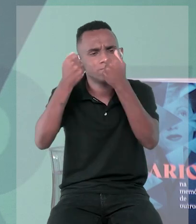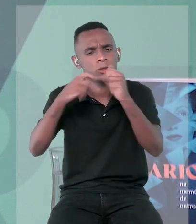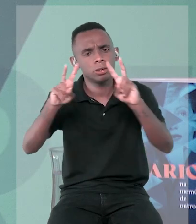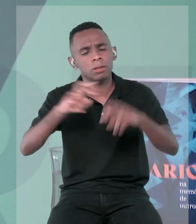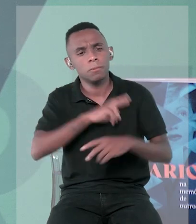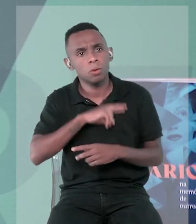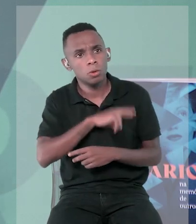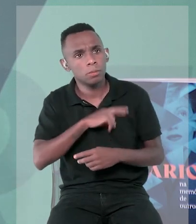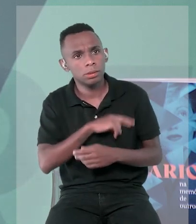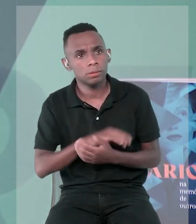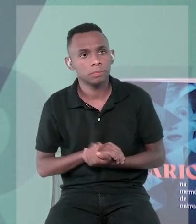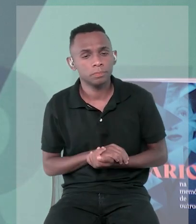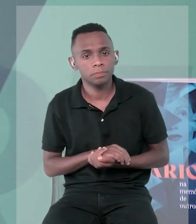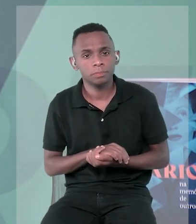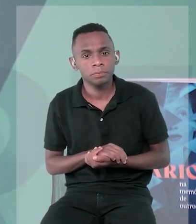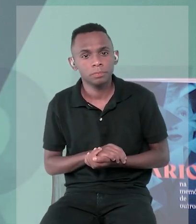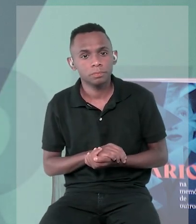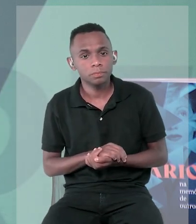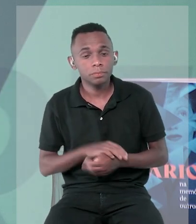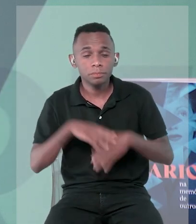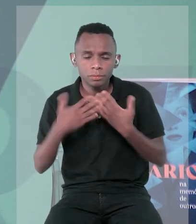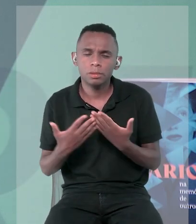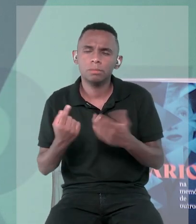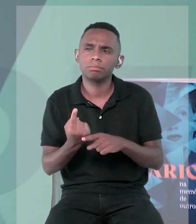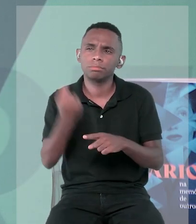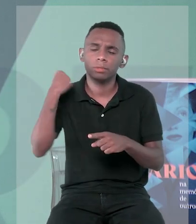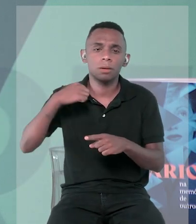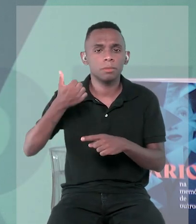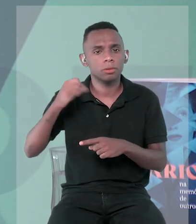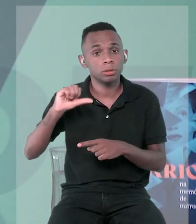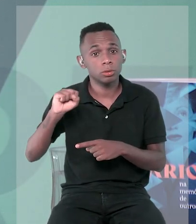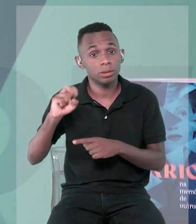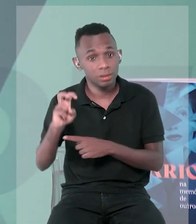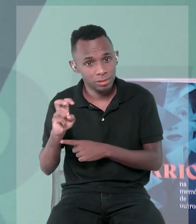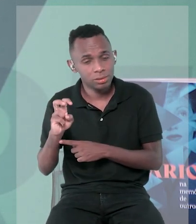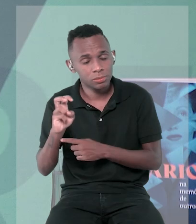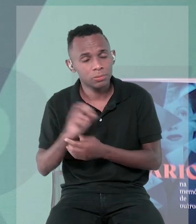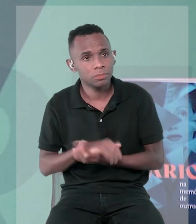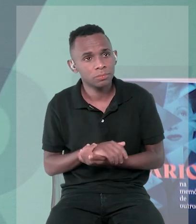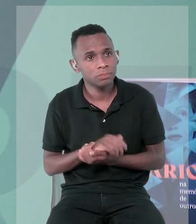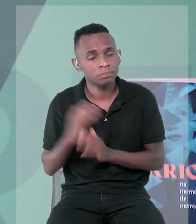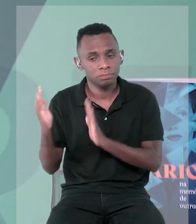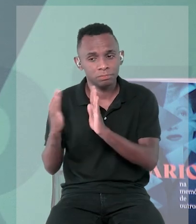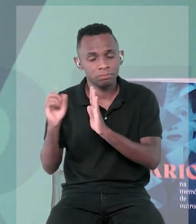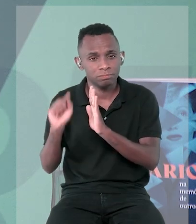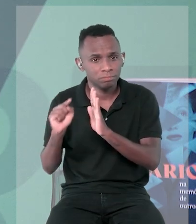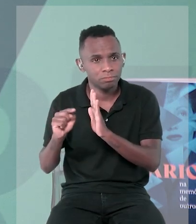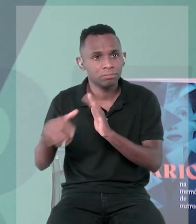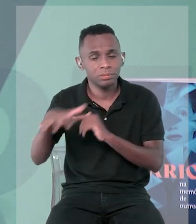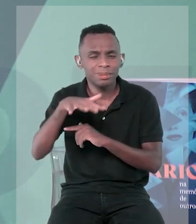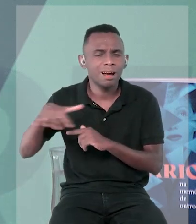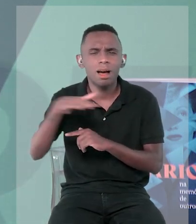melhores romancistas. Bem, voltamos a 1985, quando,